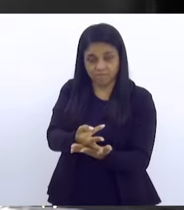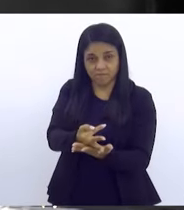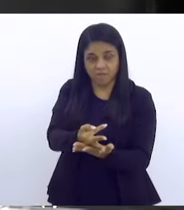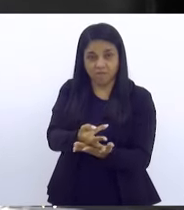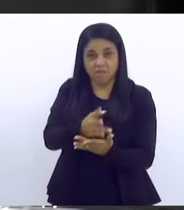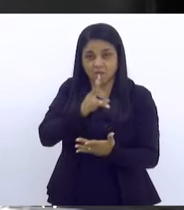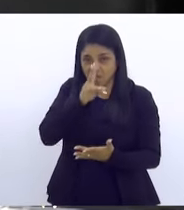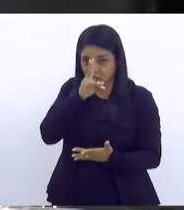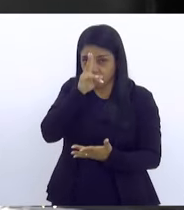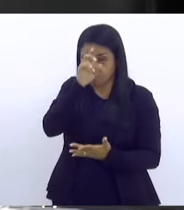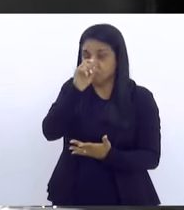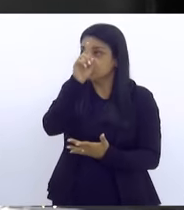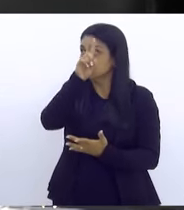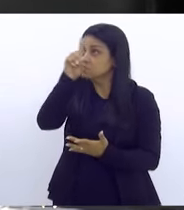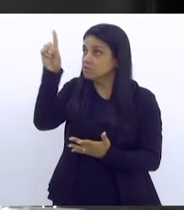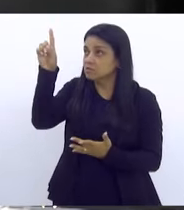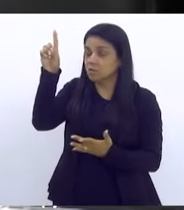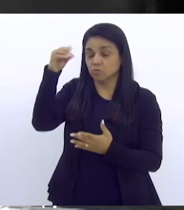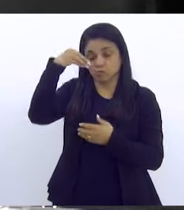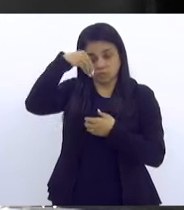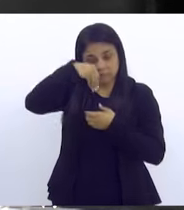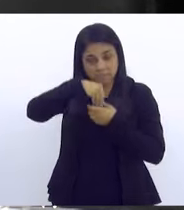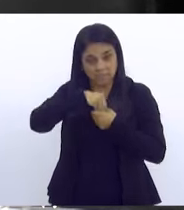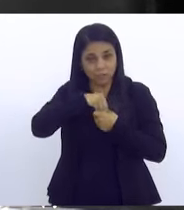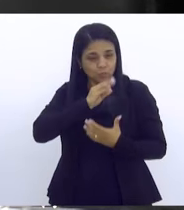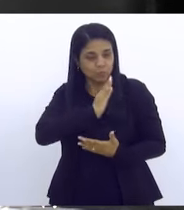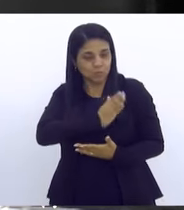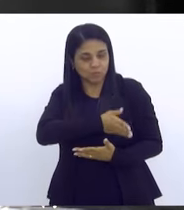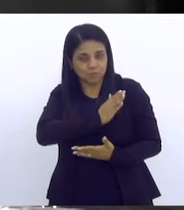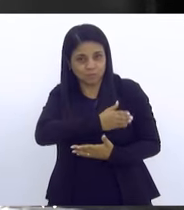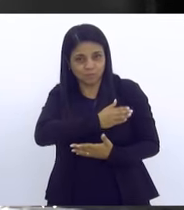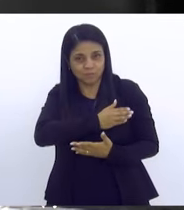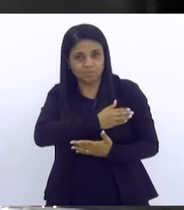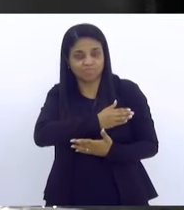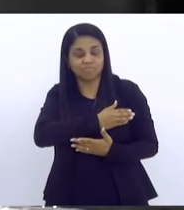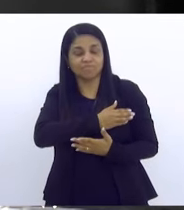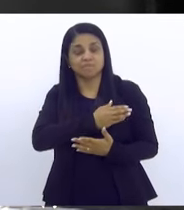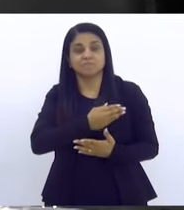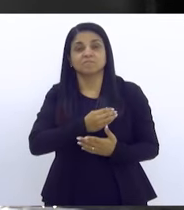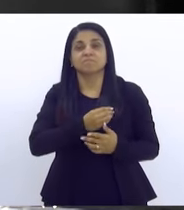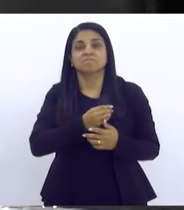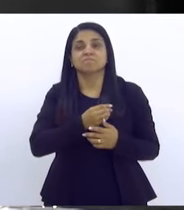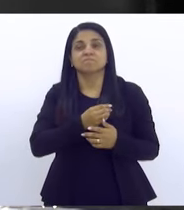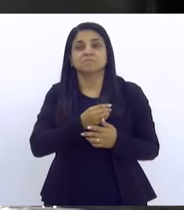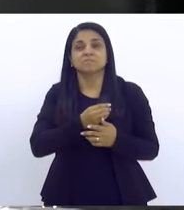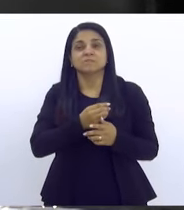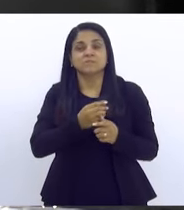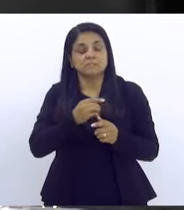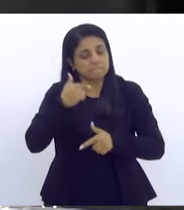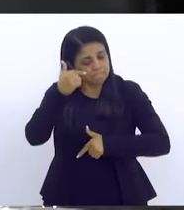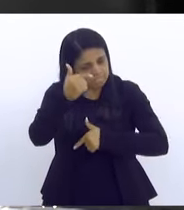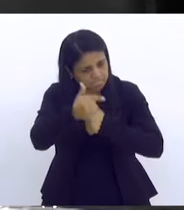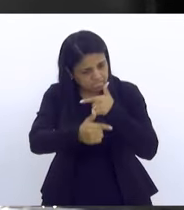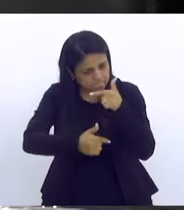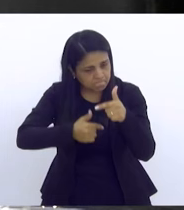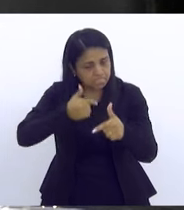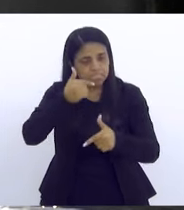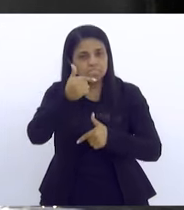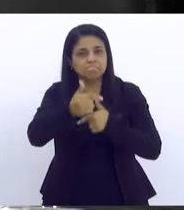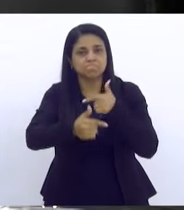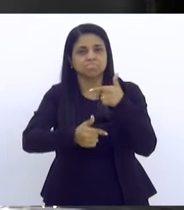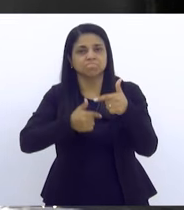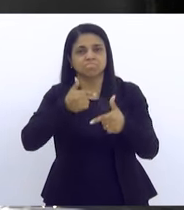do próprio Deus dentro delas, levar, ainda que árduo o trabalho,